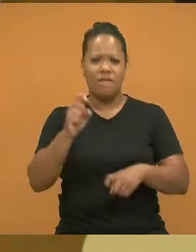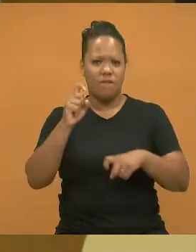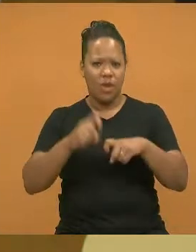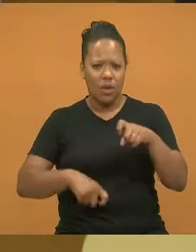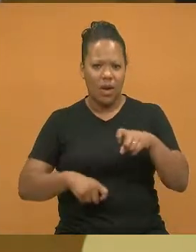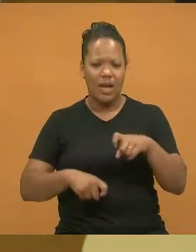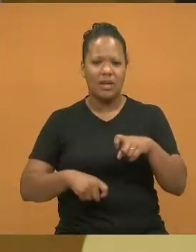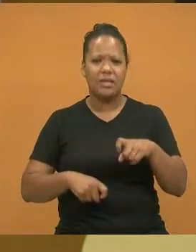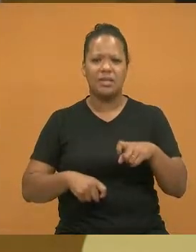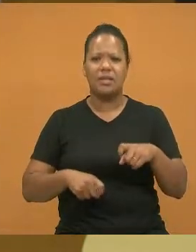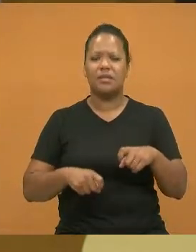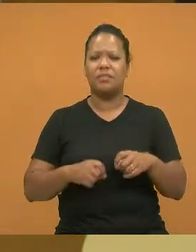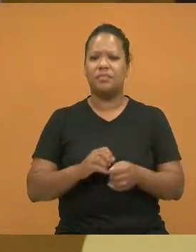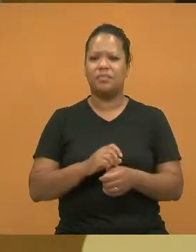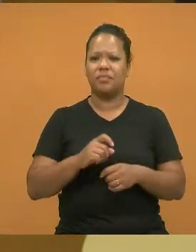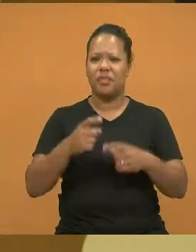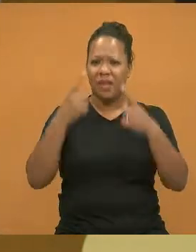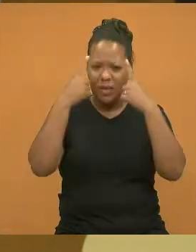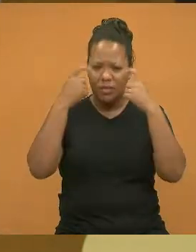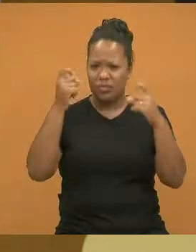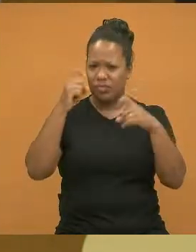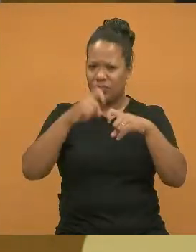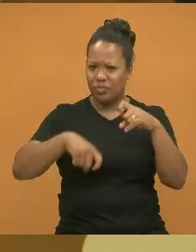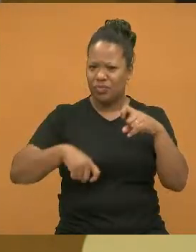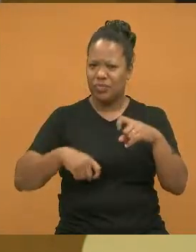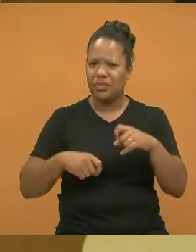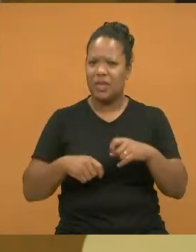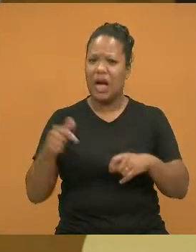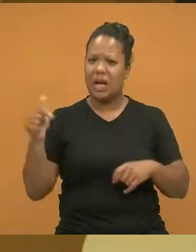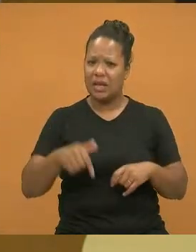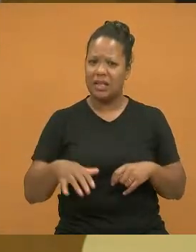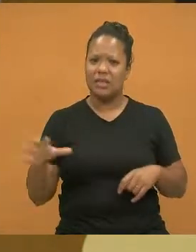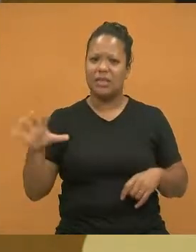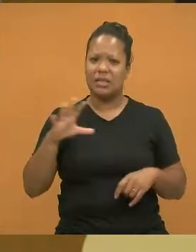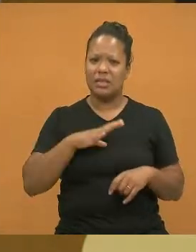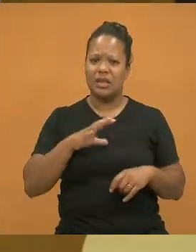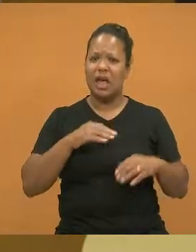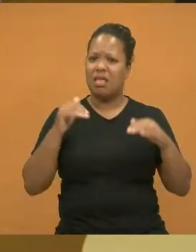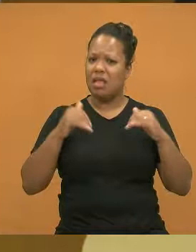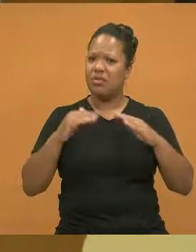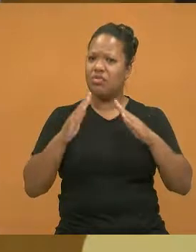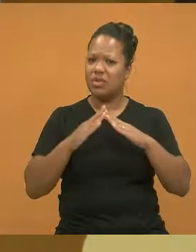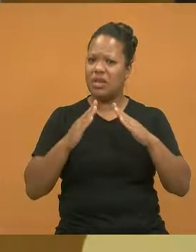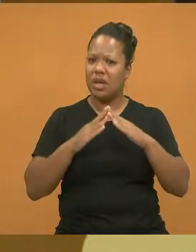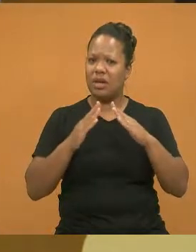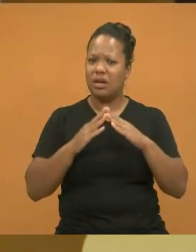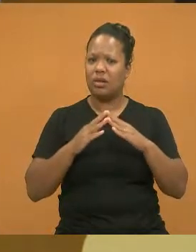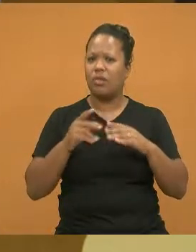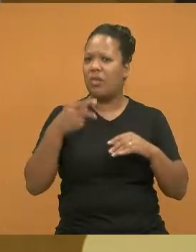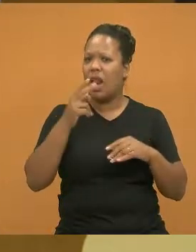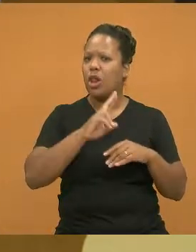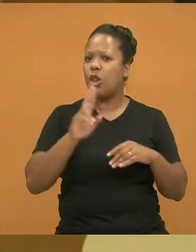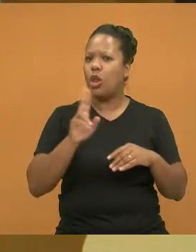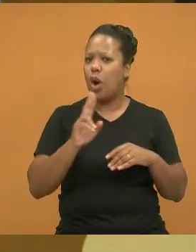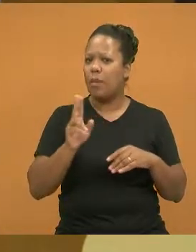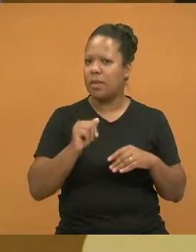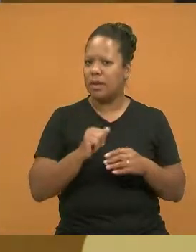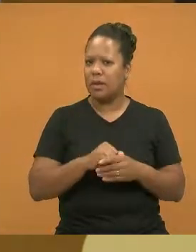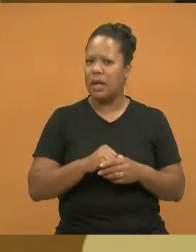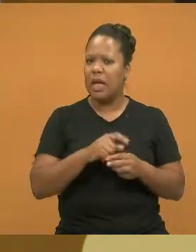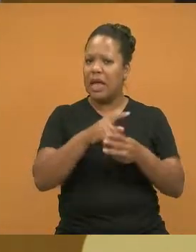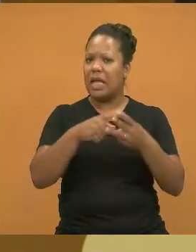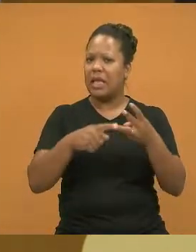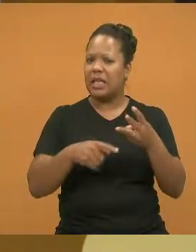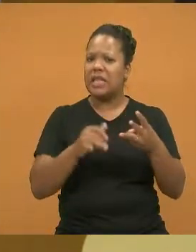essa violência sexual. E vou trazer aqui para a nossa cidade. Apesar de estar dentro de casa, não vou citar os nomes, mas vou citar